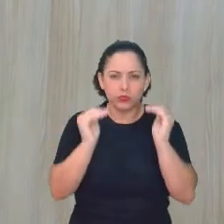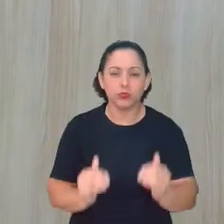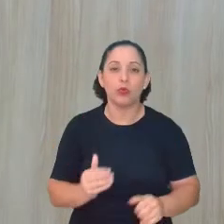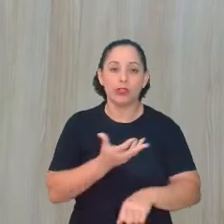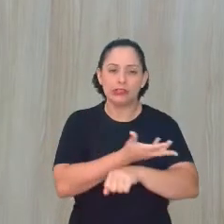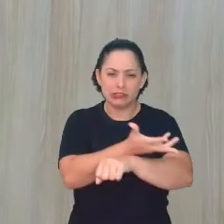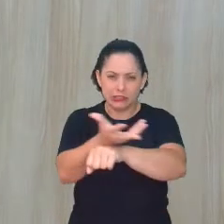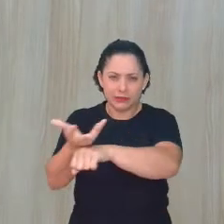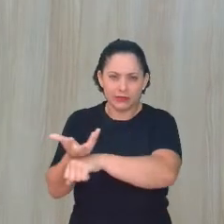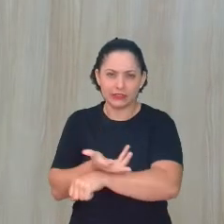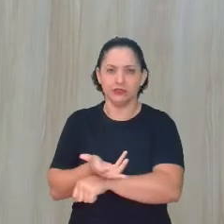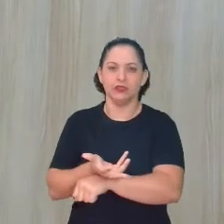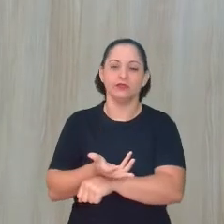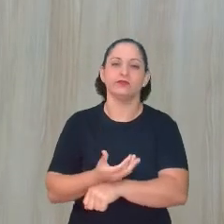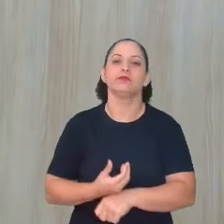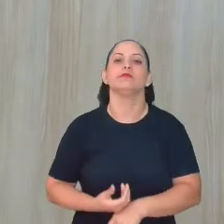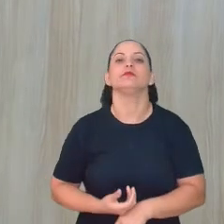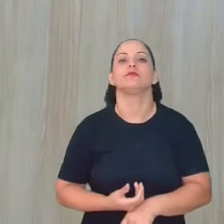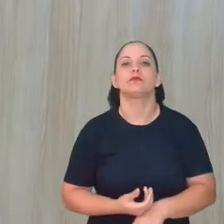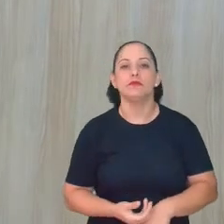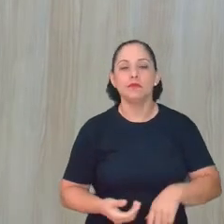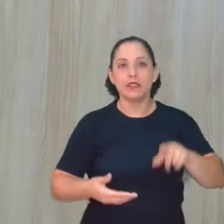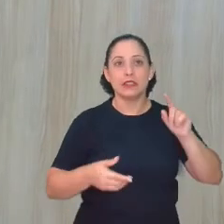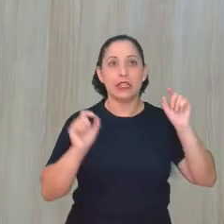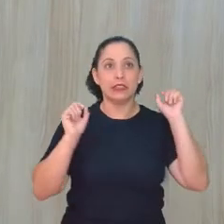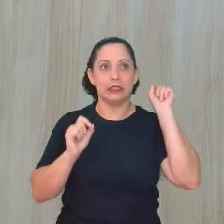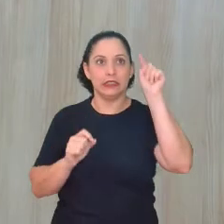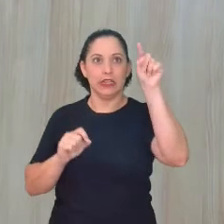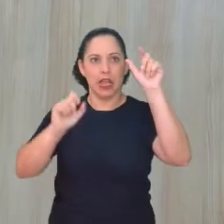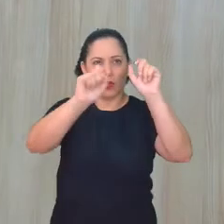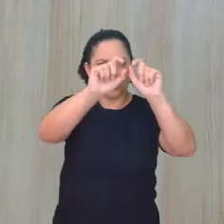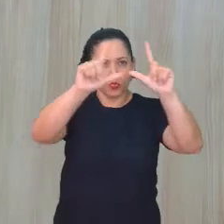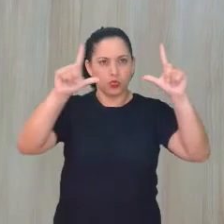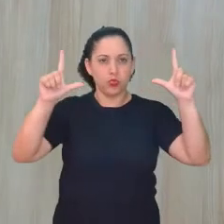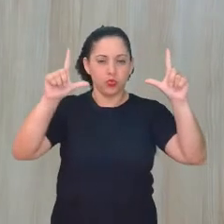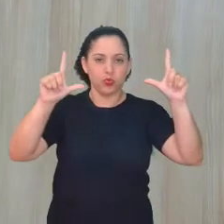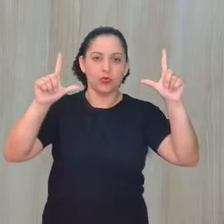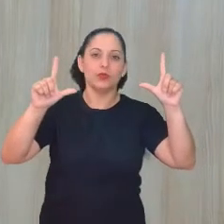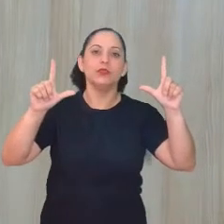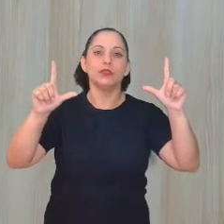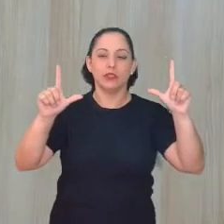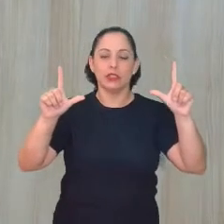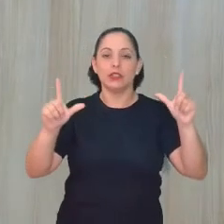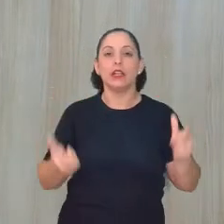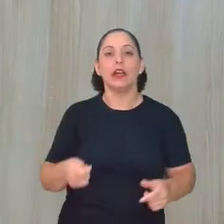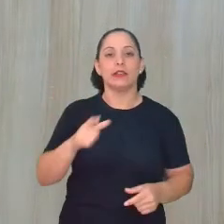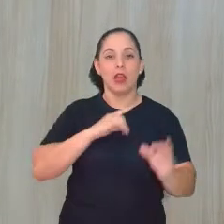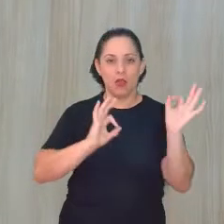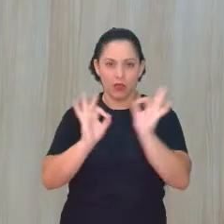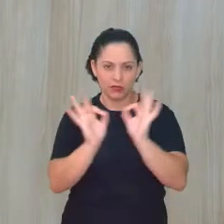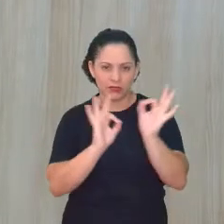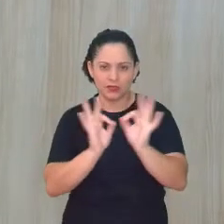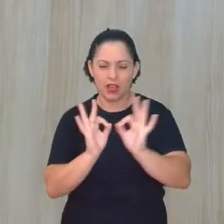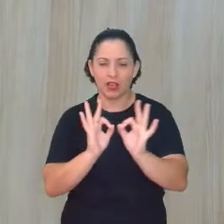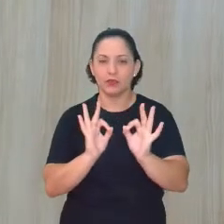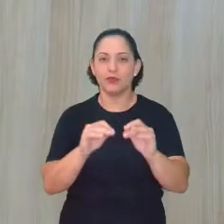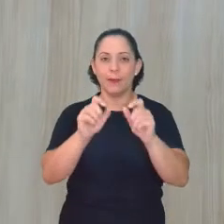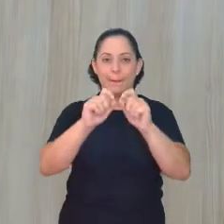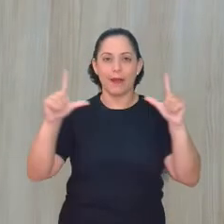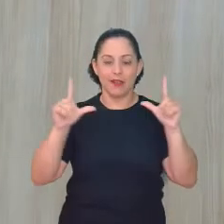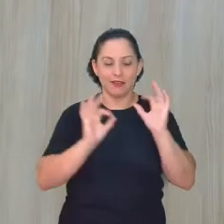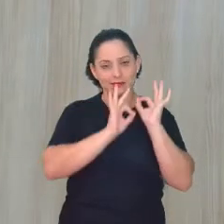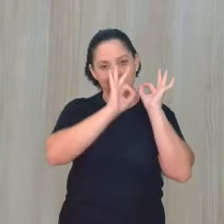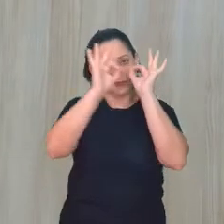as disciplinas, tá? Então quando você clicar lá na aula de determinado dia, né? Tá bem organizado lá.